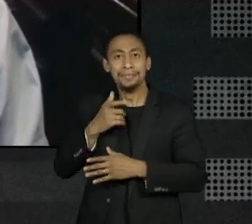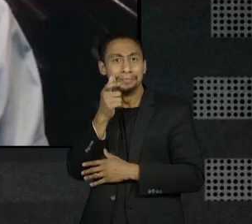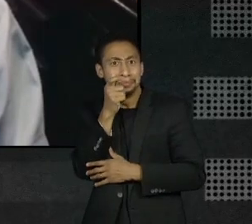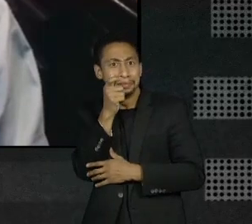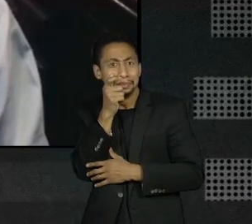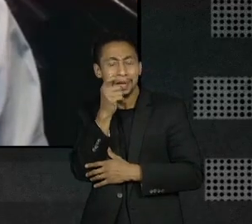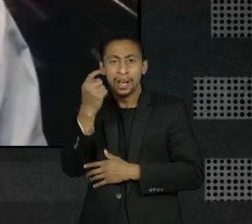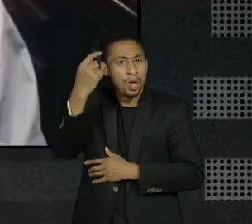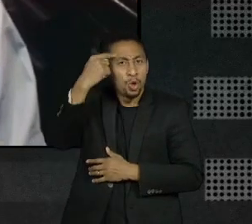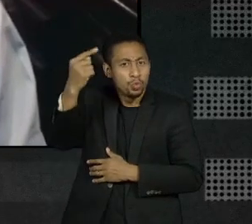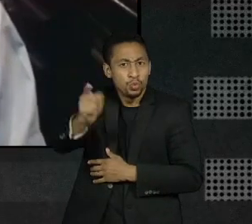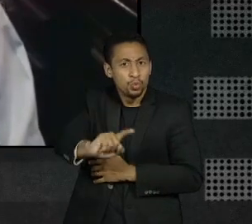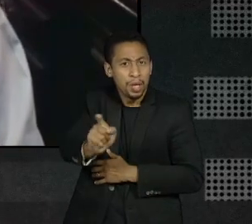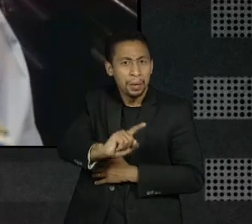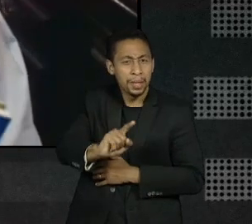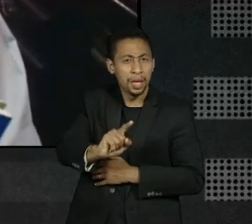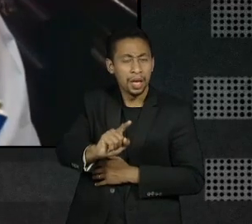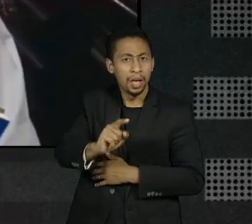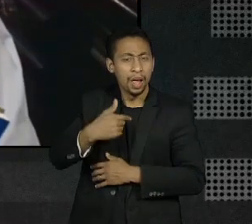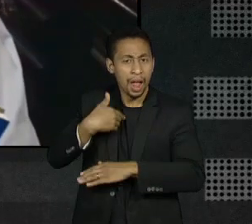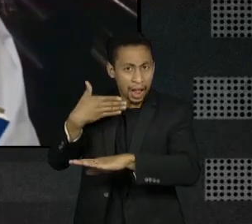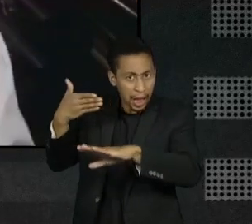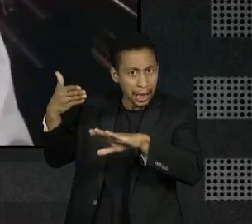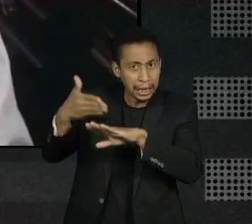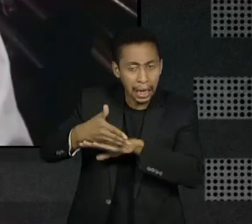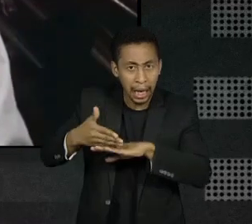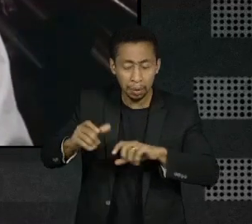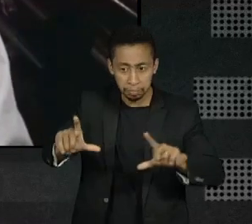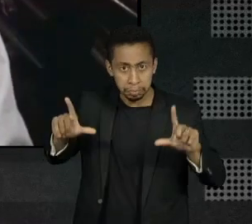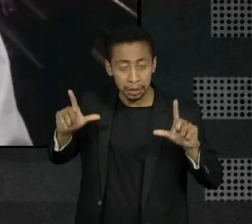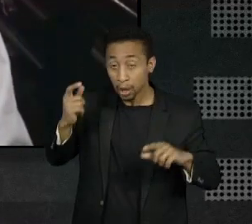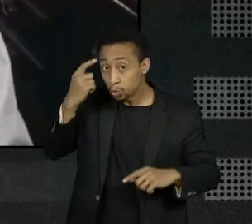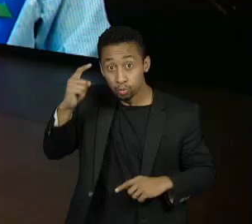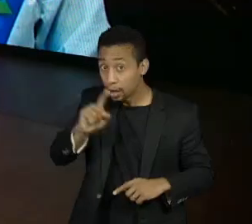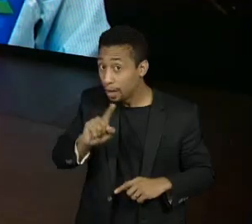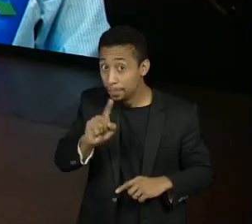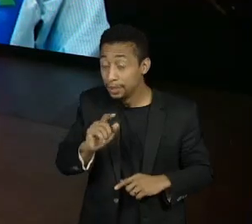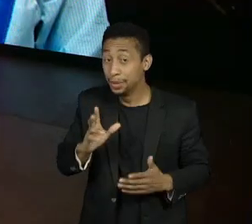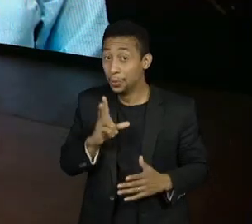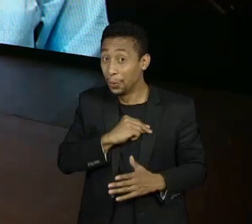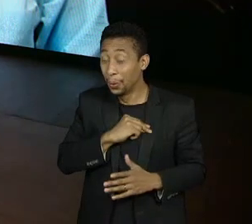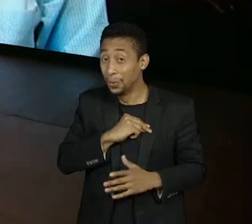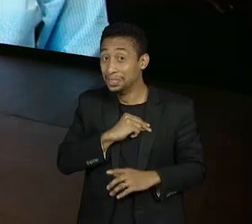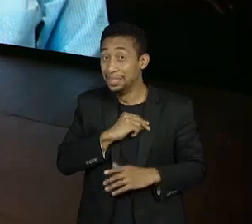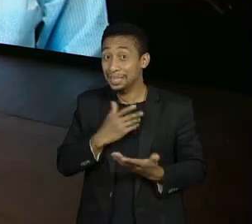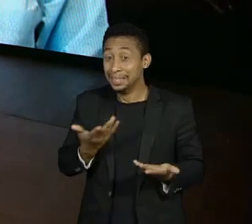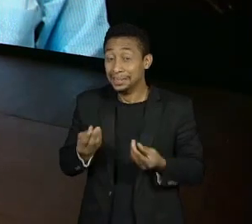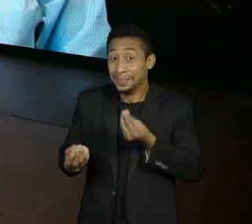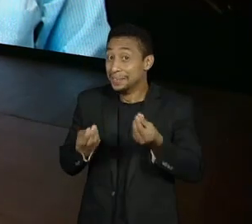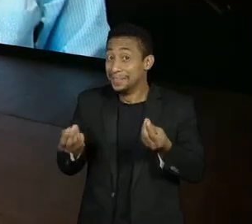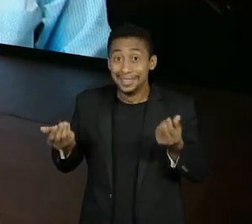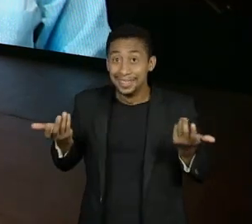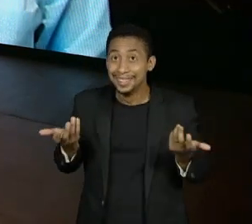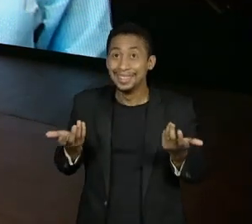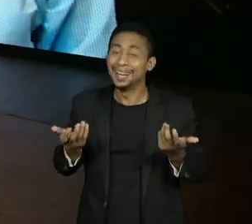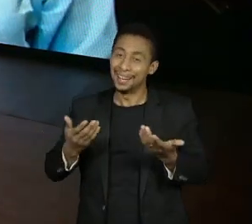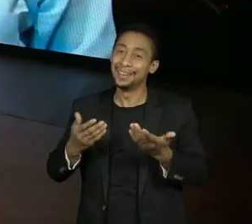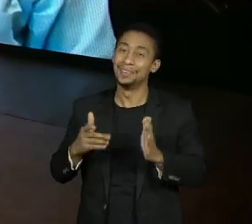não sabia que ele ia entrar na história aqui na nossa live. E está aqui